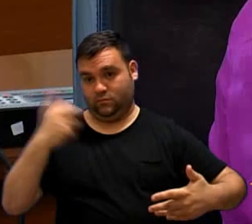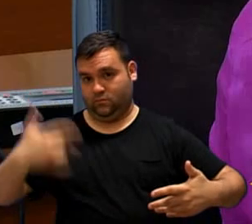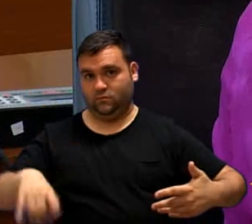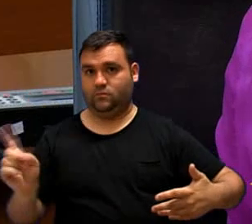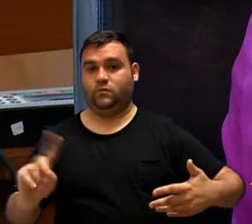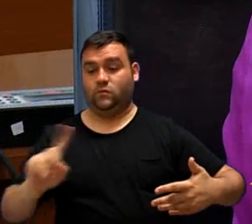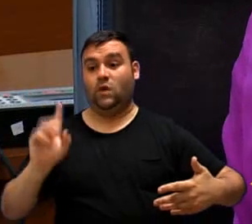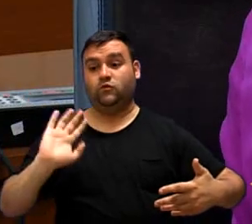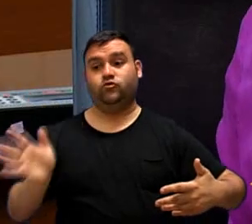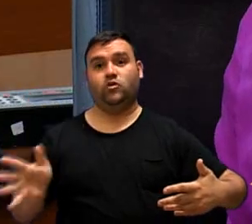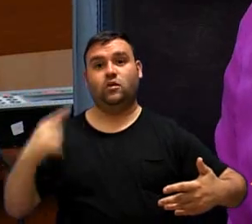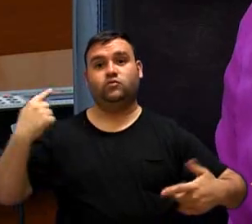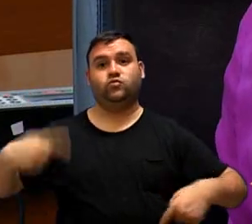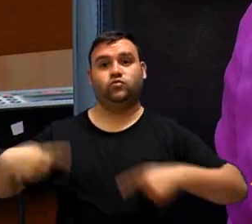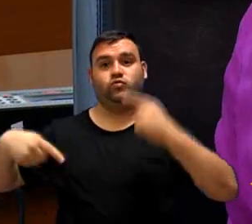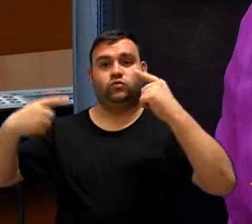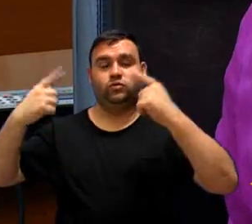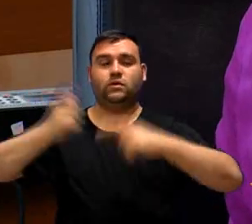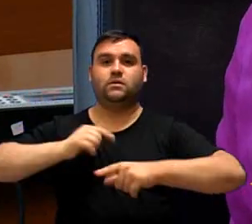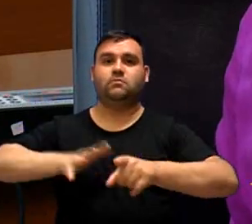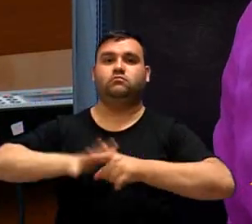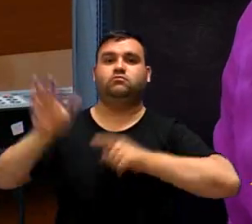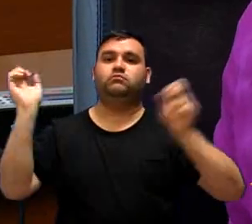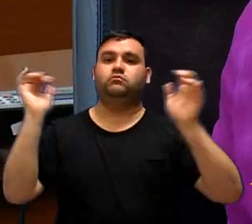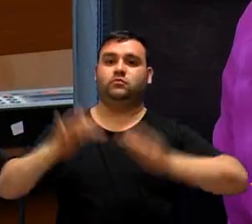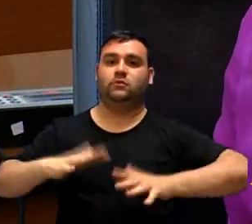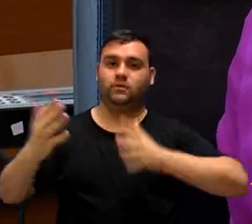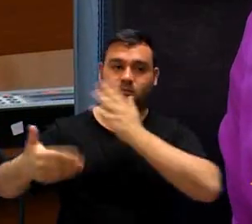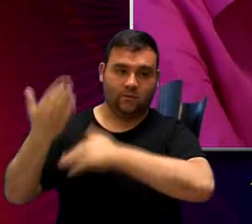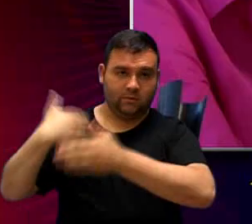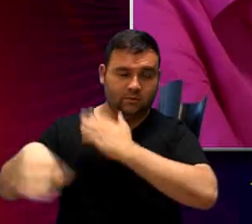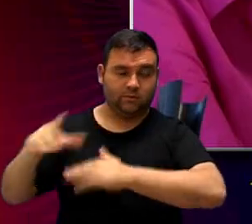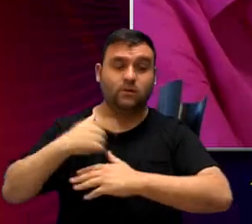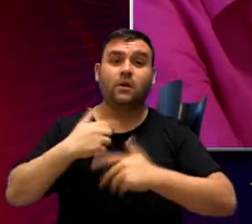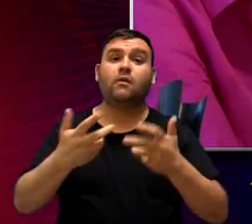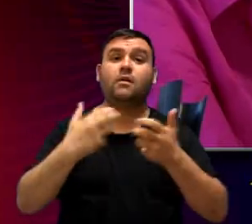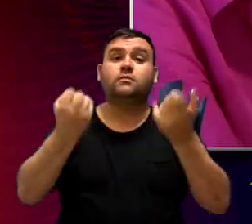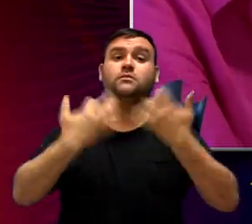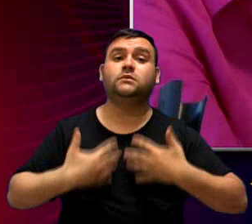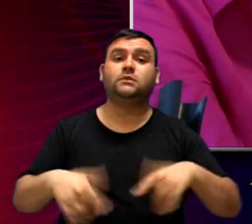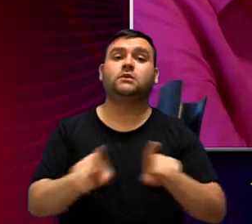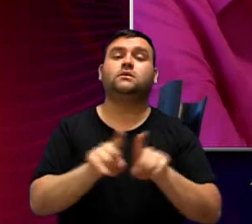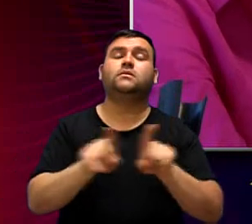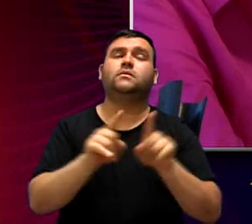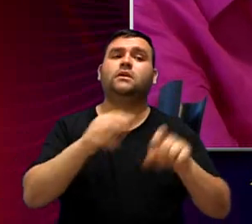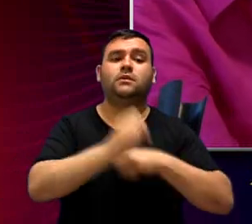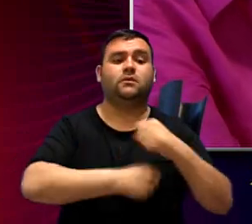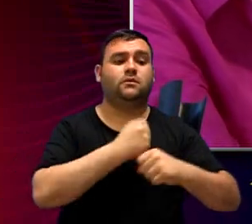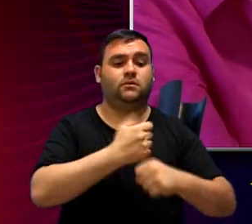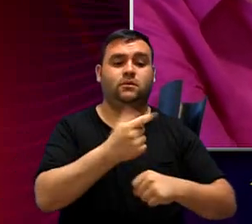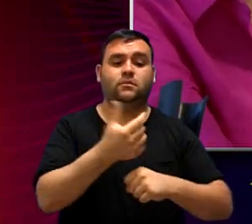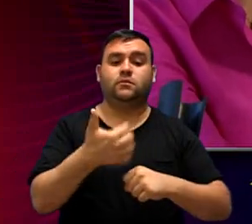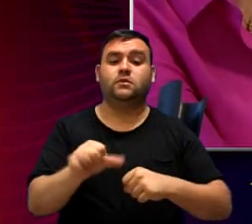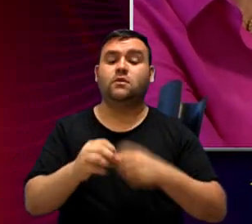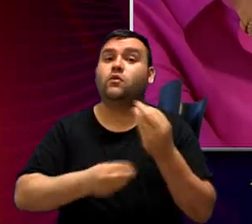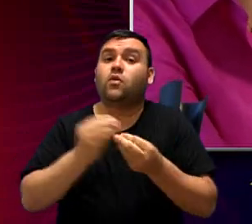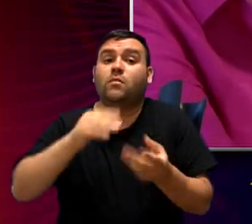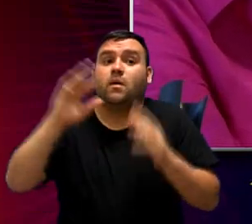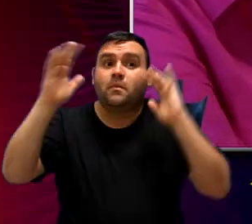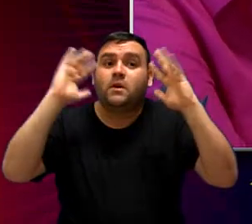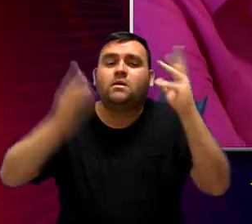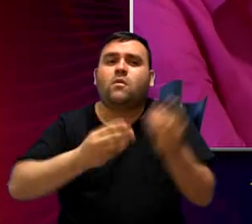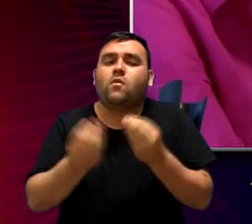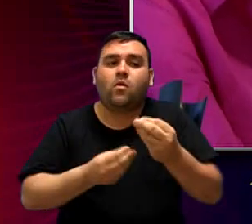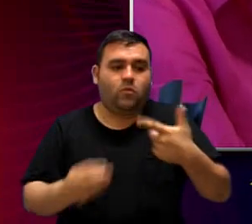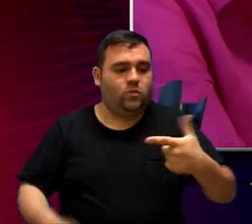ouvir... 2019, nós já discutimos na audiência pública, não, não que foi feito. Não, discutimos, não. Eu gostaria de ouvir e falar como é que nós vamos terminar o ano de 2019, para eu pensar o que nós vamos